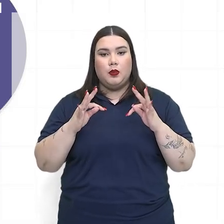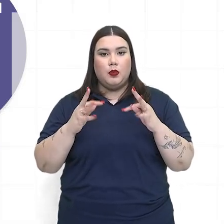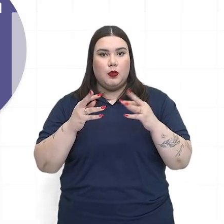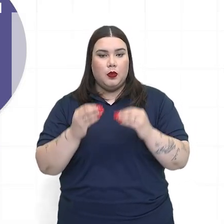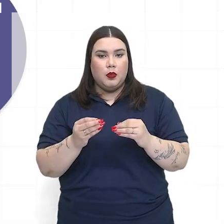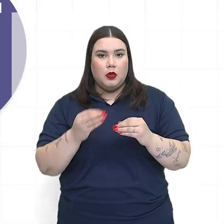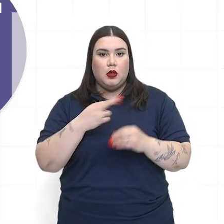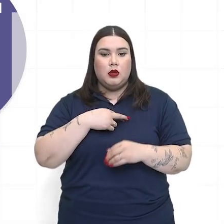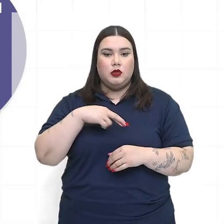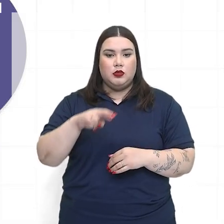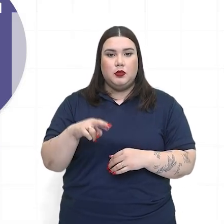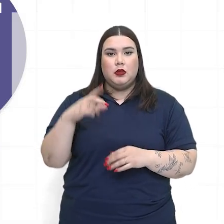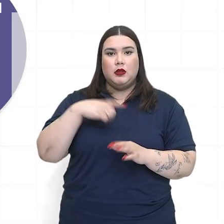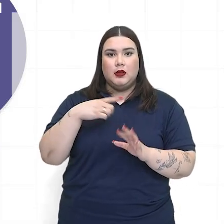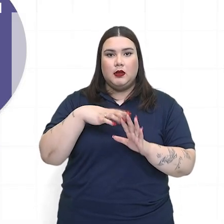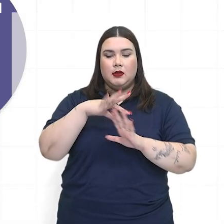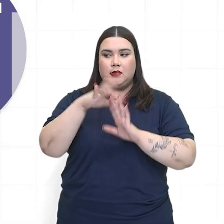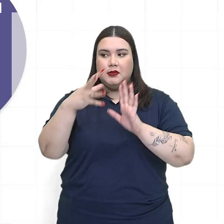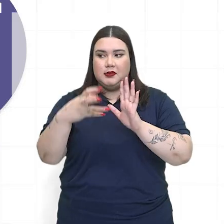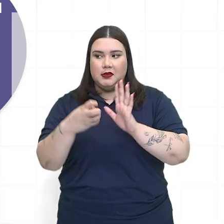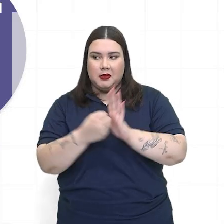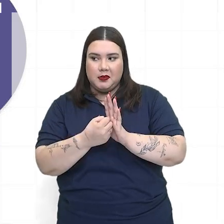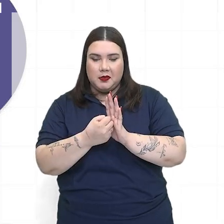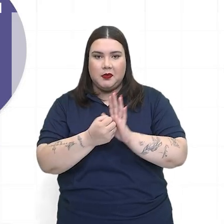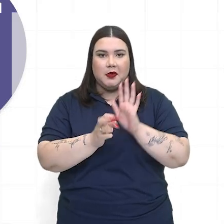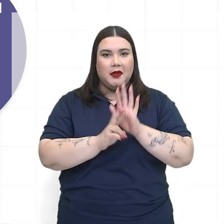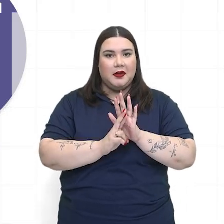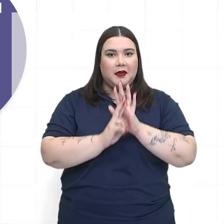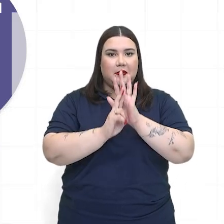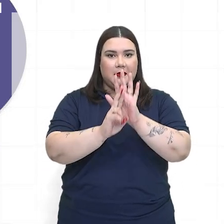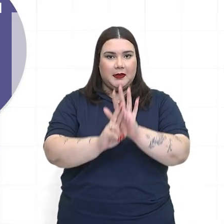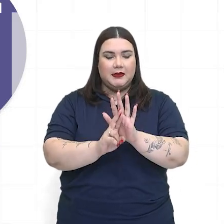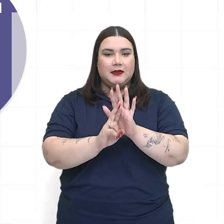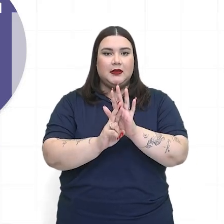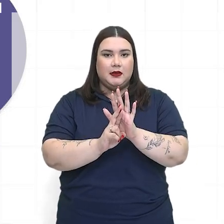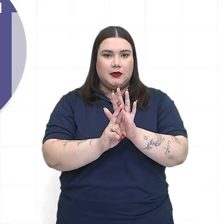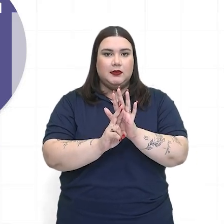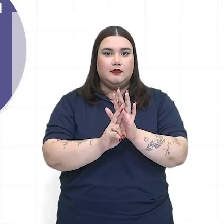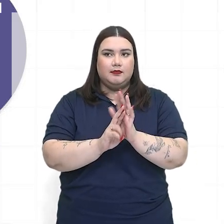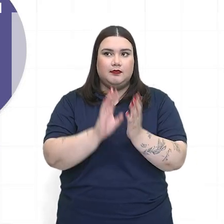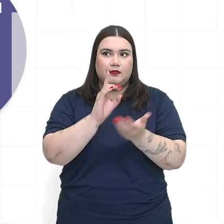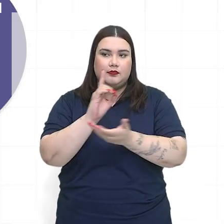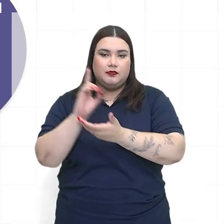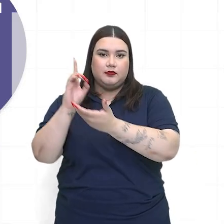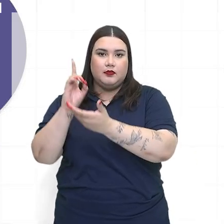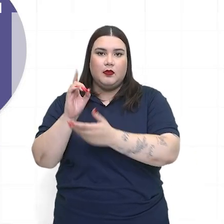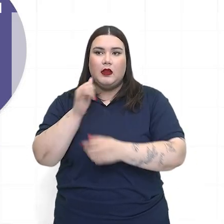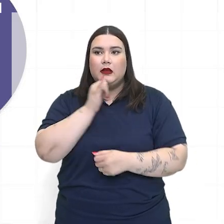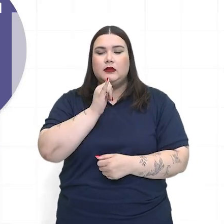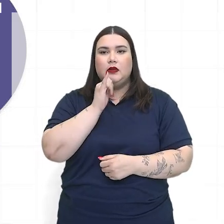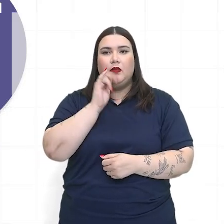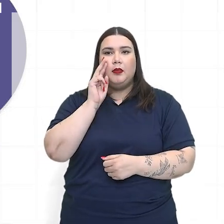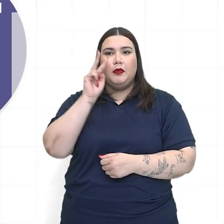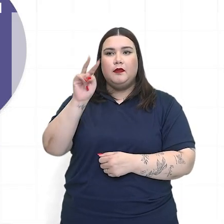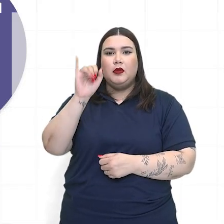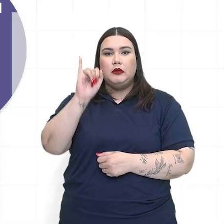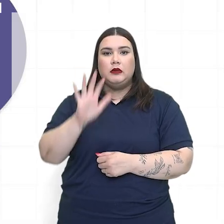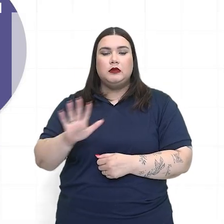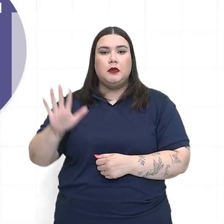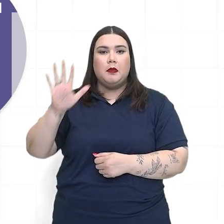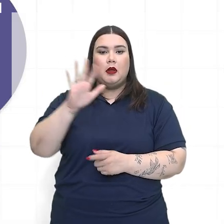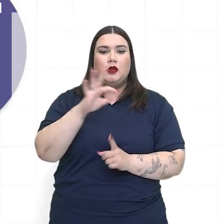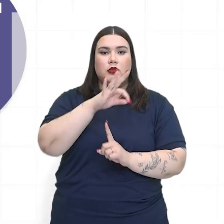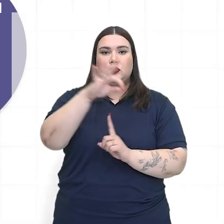tem ideias simbólicas, objetos simbólicos que representam o divino. Por exemplo, você vai ver, às vezes, uma imagem de São